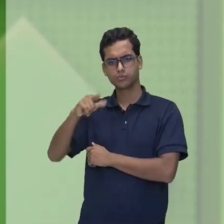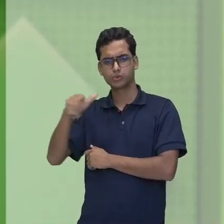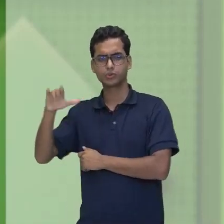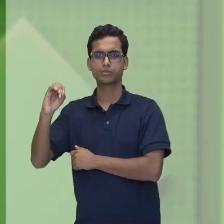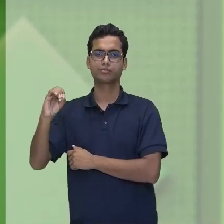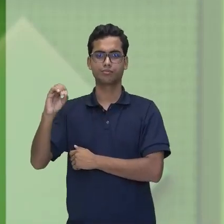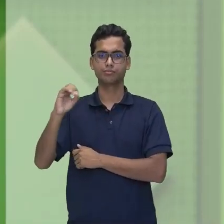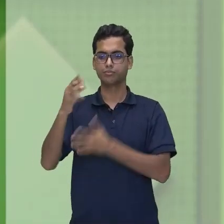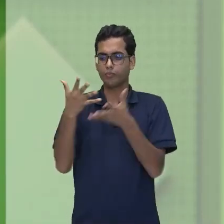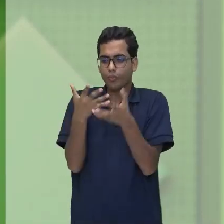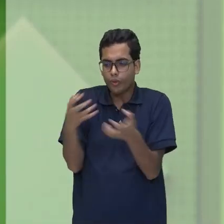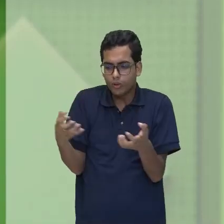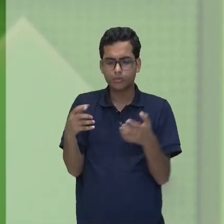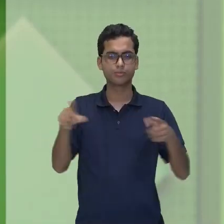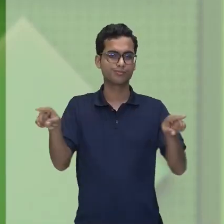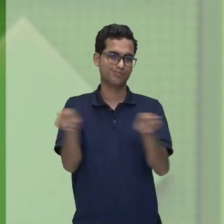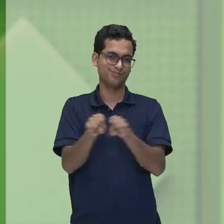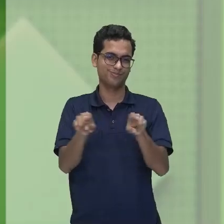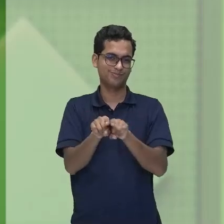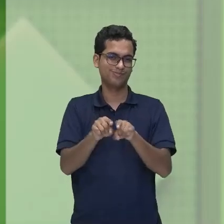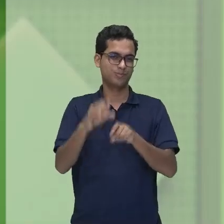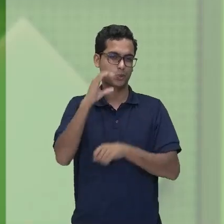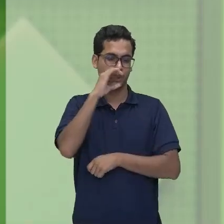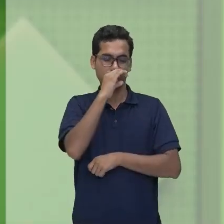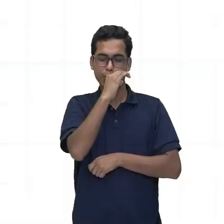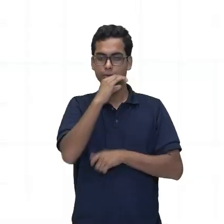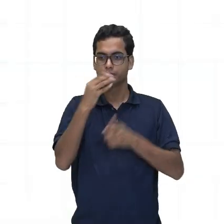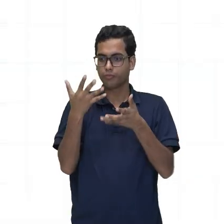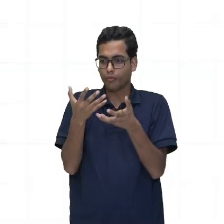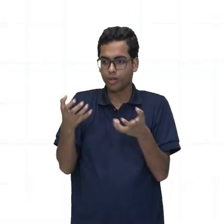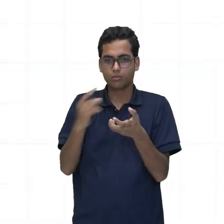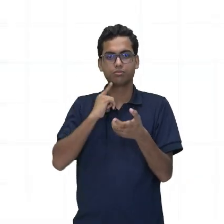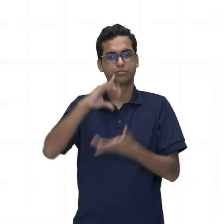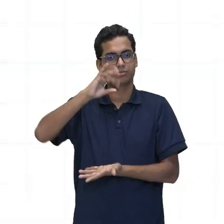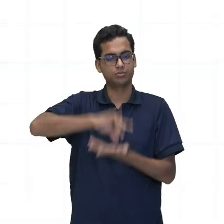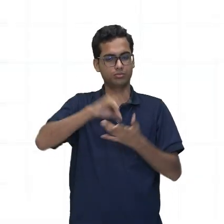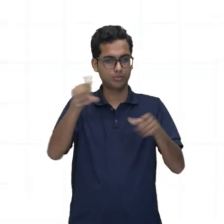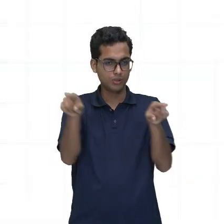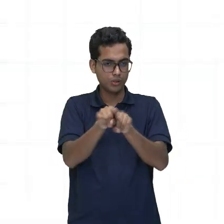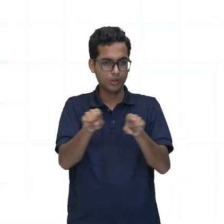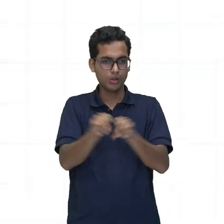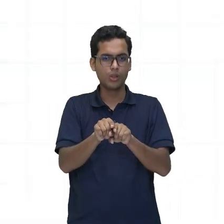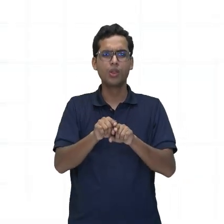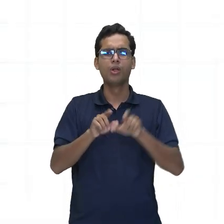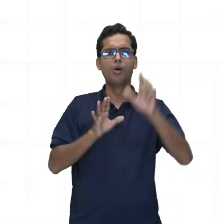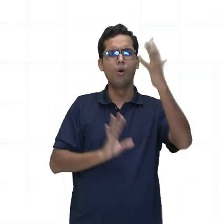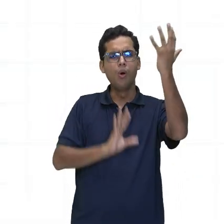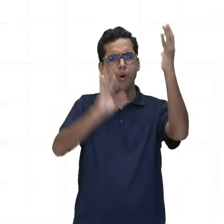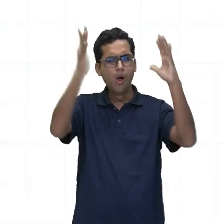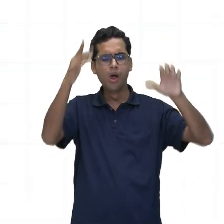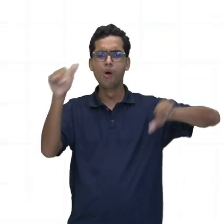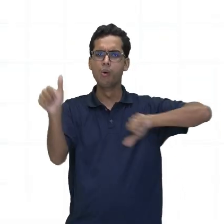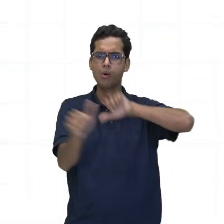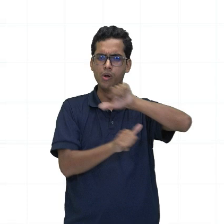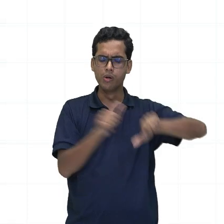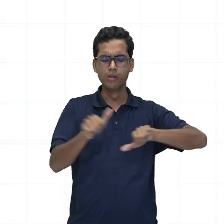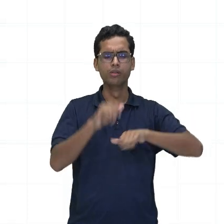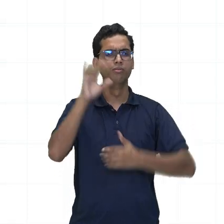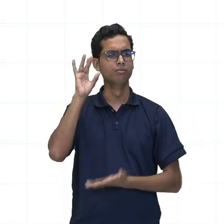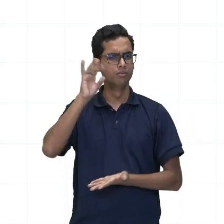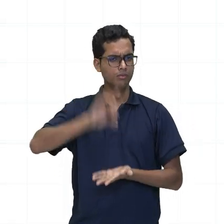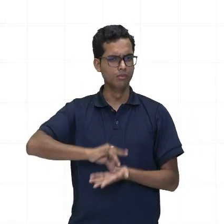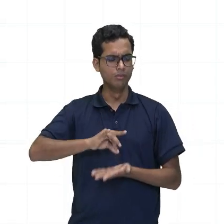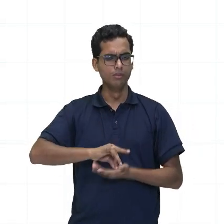esse aquecimento, tá? Esse padrão climático também vai mudar, né? Vai ser influenciado,